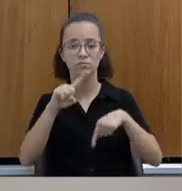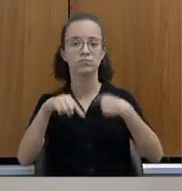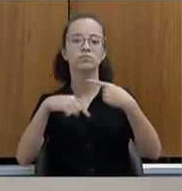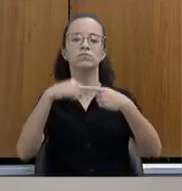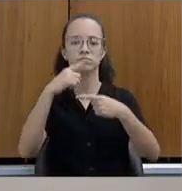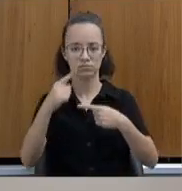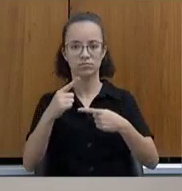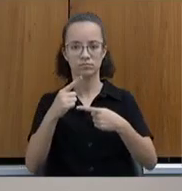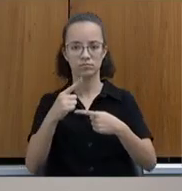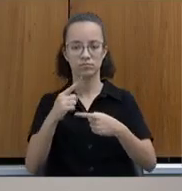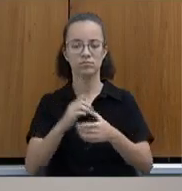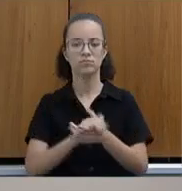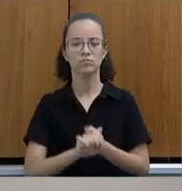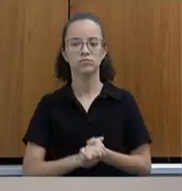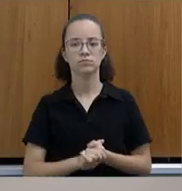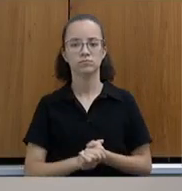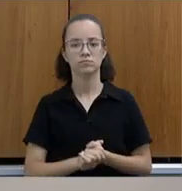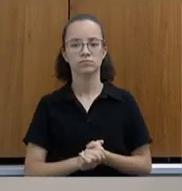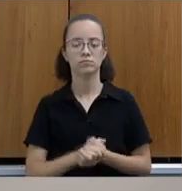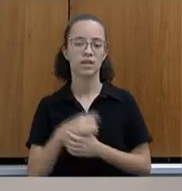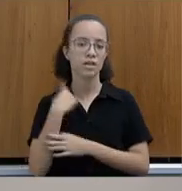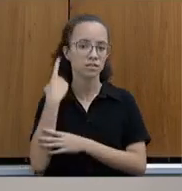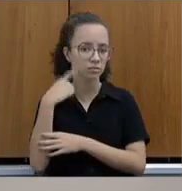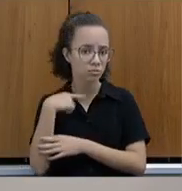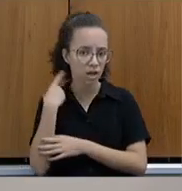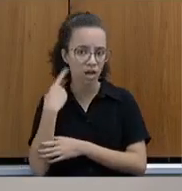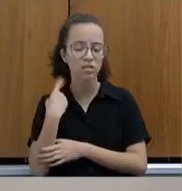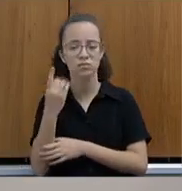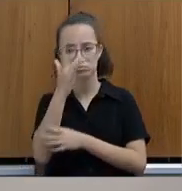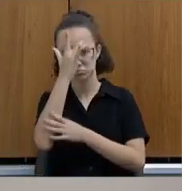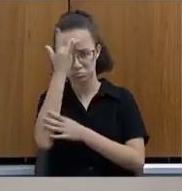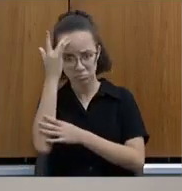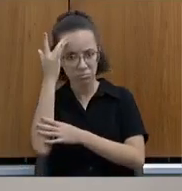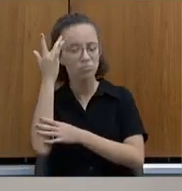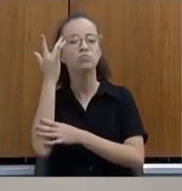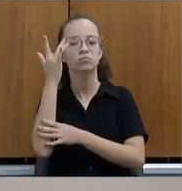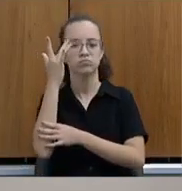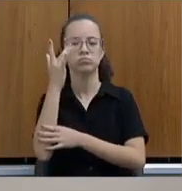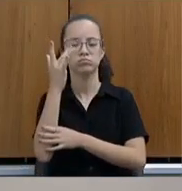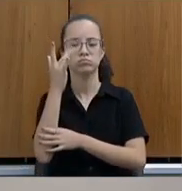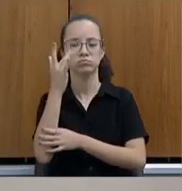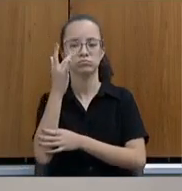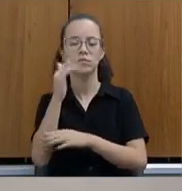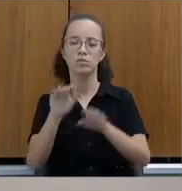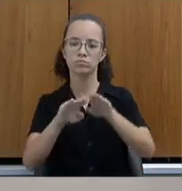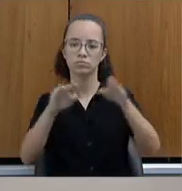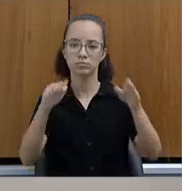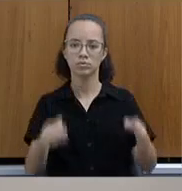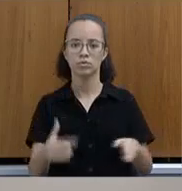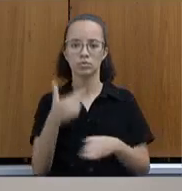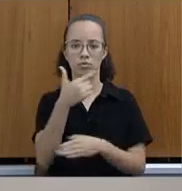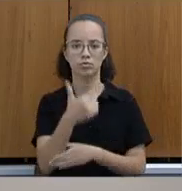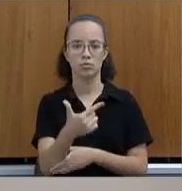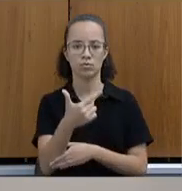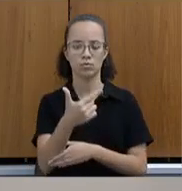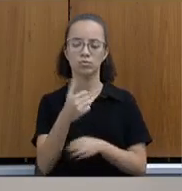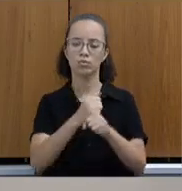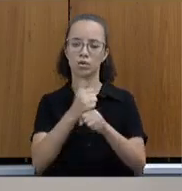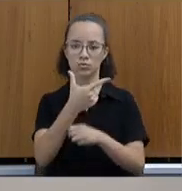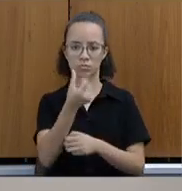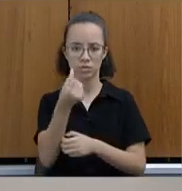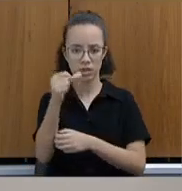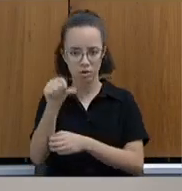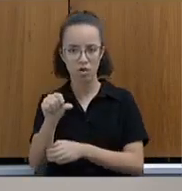concedida a palavra às deputadas e às deputadas nos termos da deliberação da mesa 2711-2019,